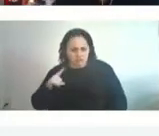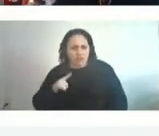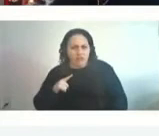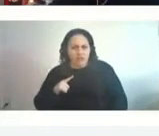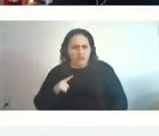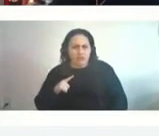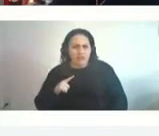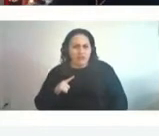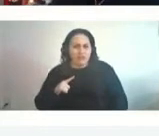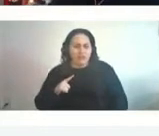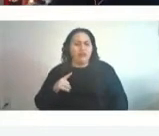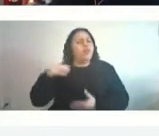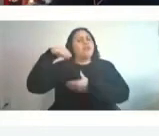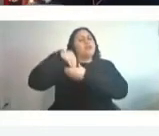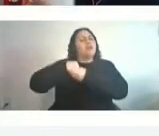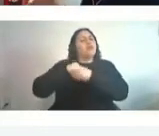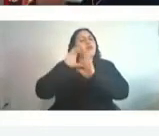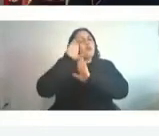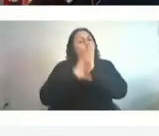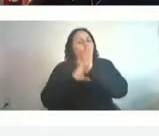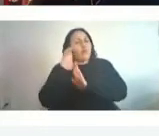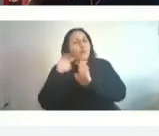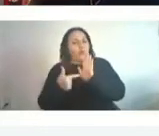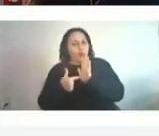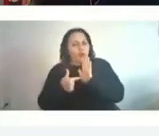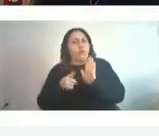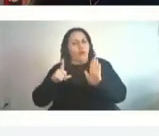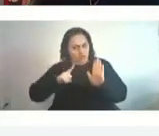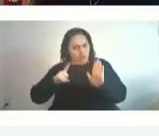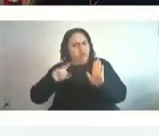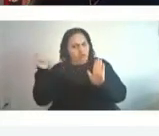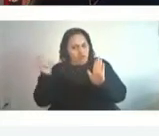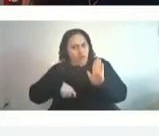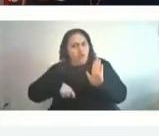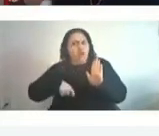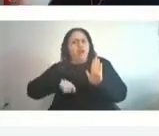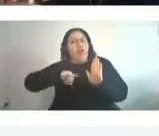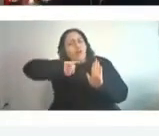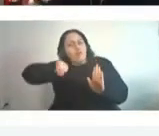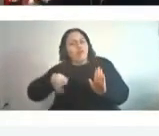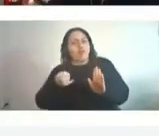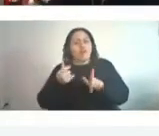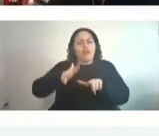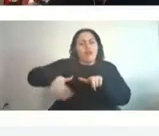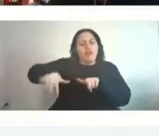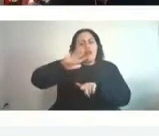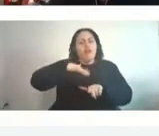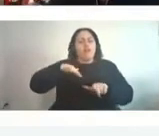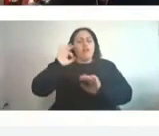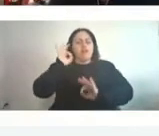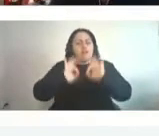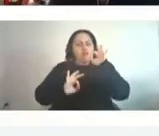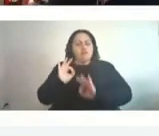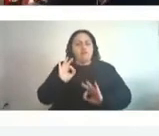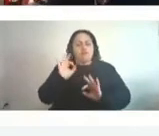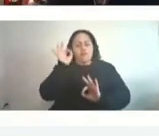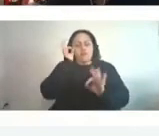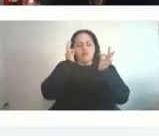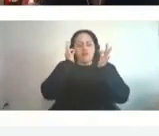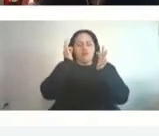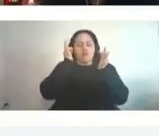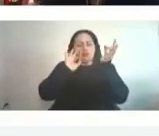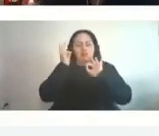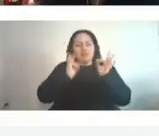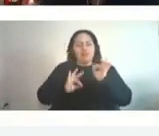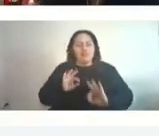nós temos nos nossos currículos dessa dimensão da estética? Se nós fizermos comparação, digamos assim, com